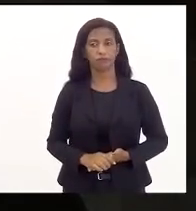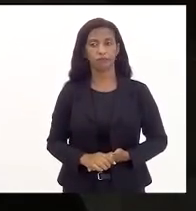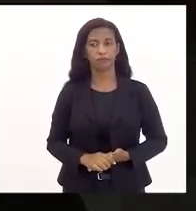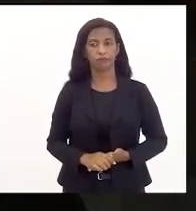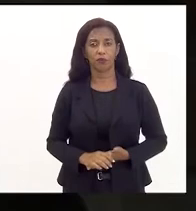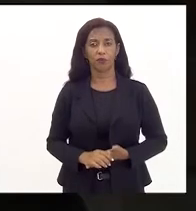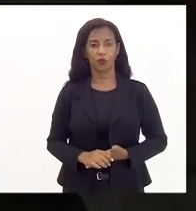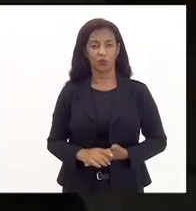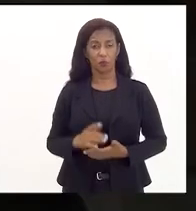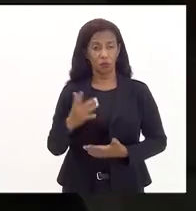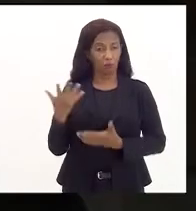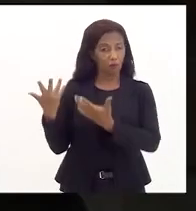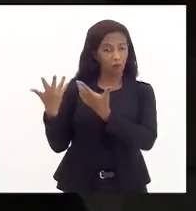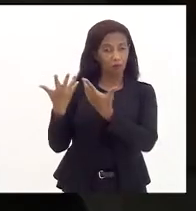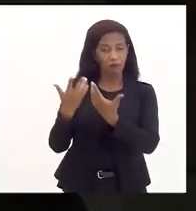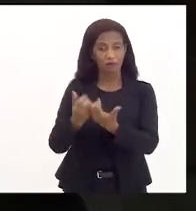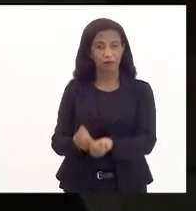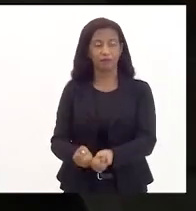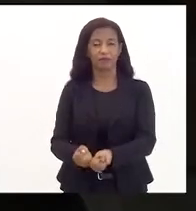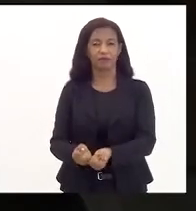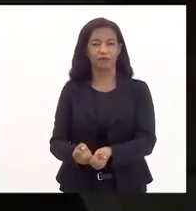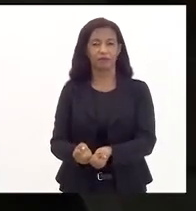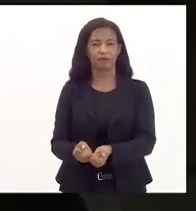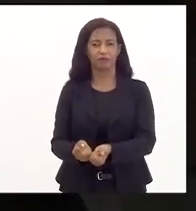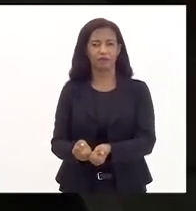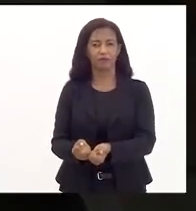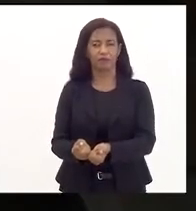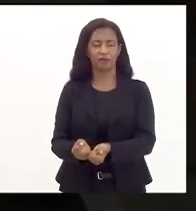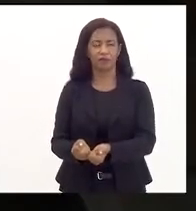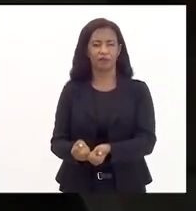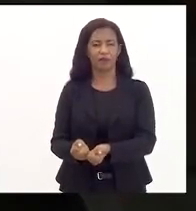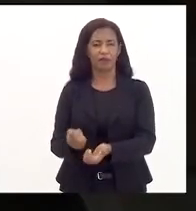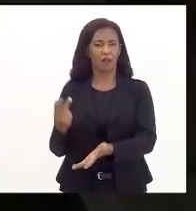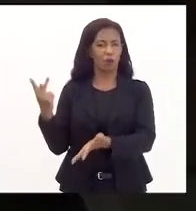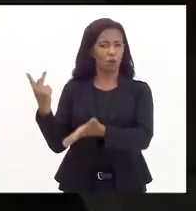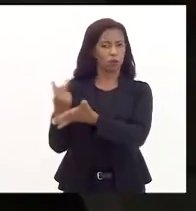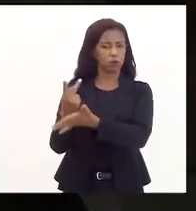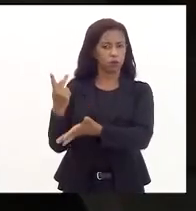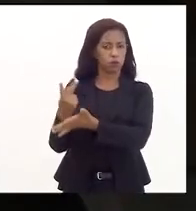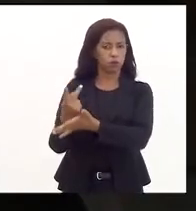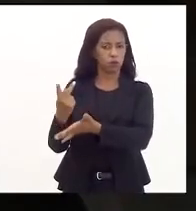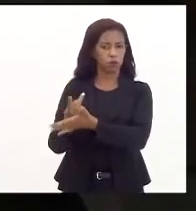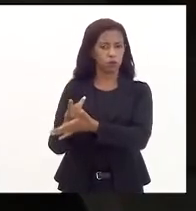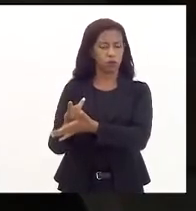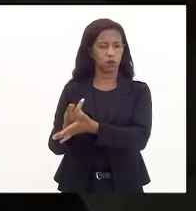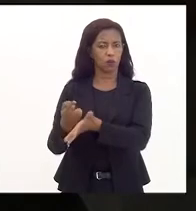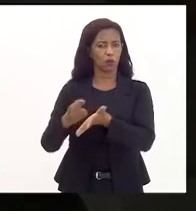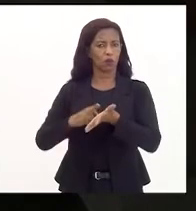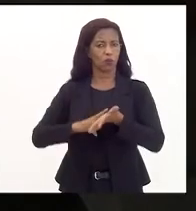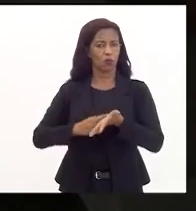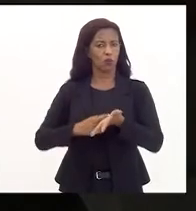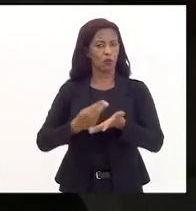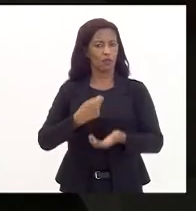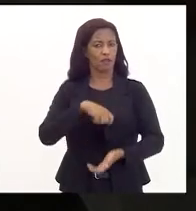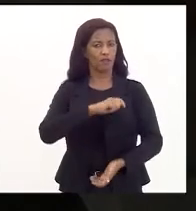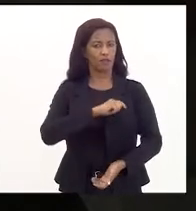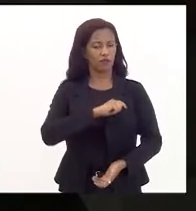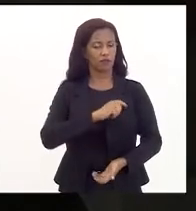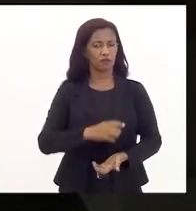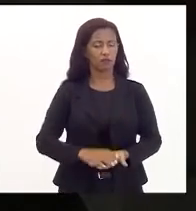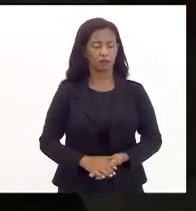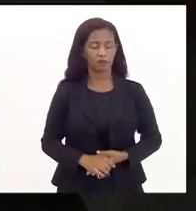nos render à troika do regime de recuperação